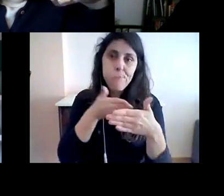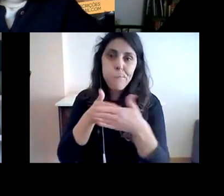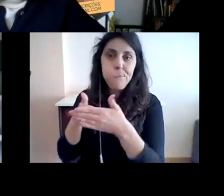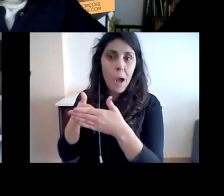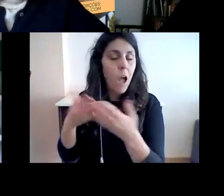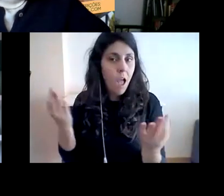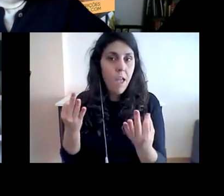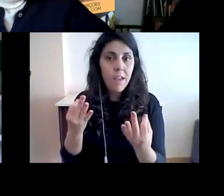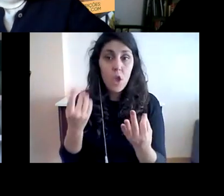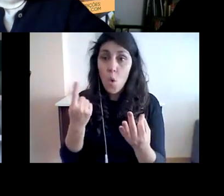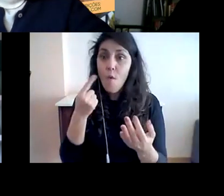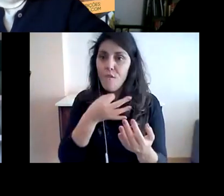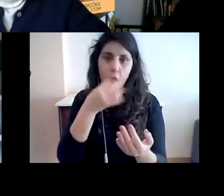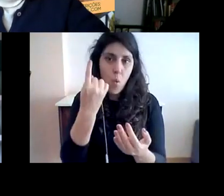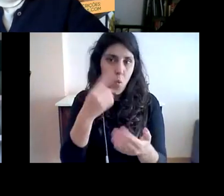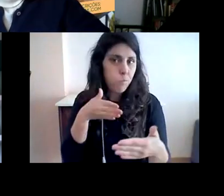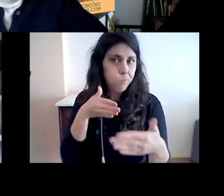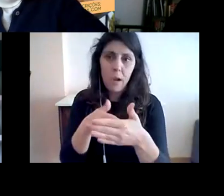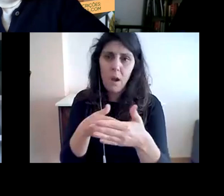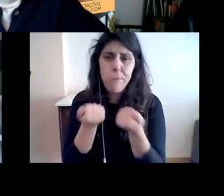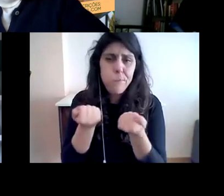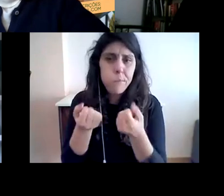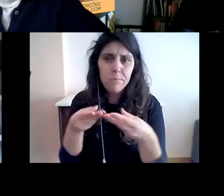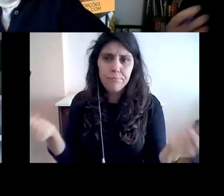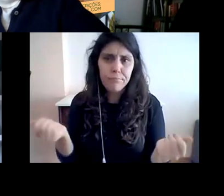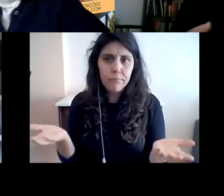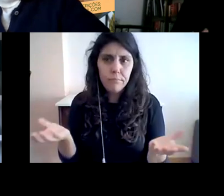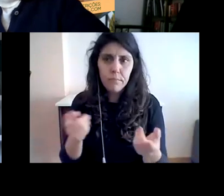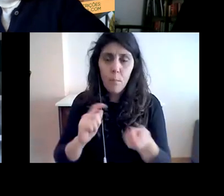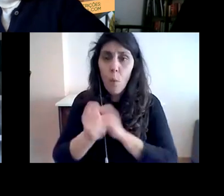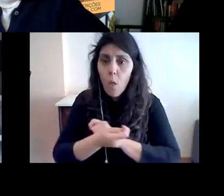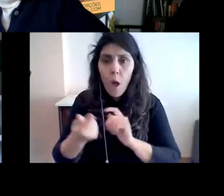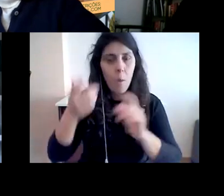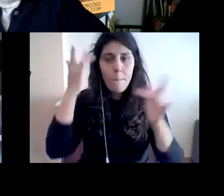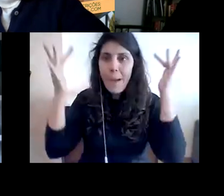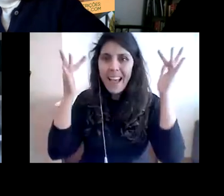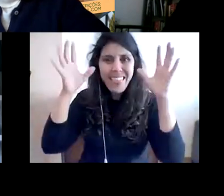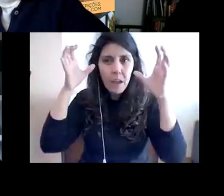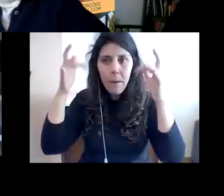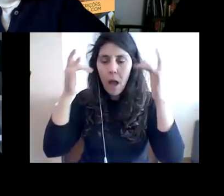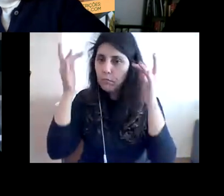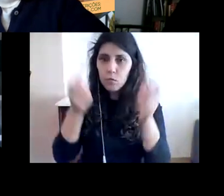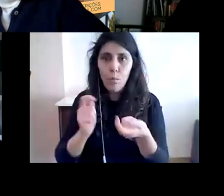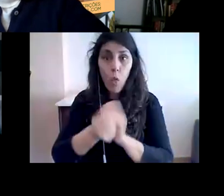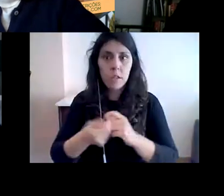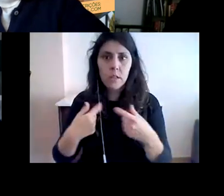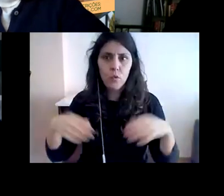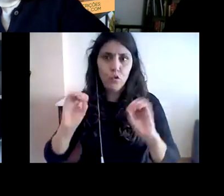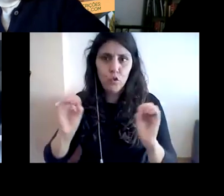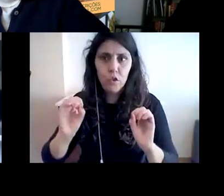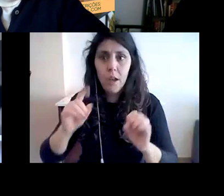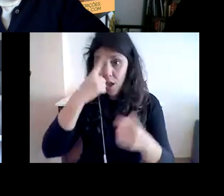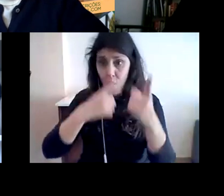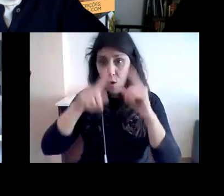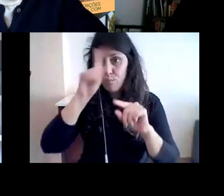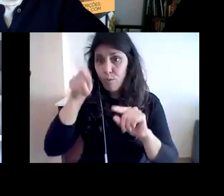um que é um bloqueio muito grande e que não se consegue resolver sem uma alteração de paradigma muito grande, que é a questão dos professores. A minha escola tem